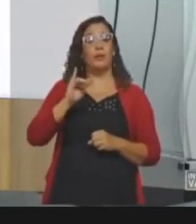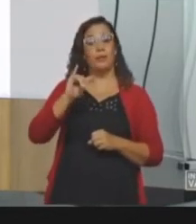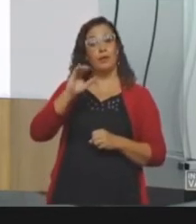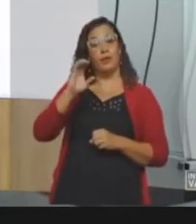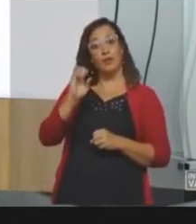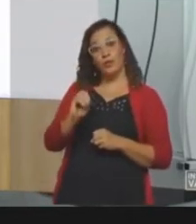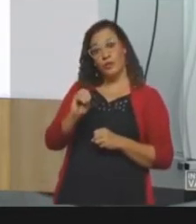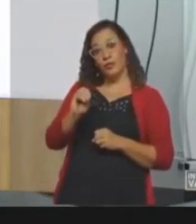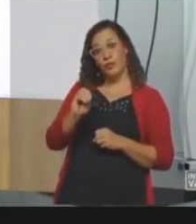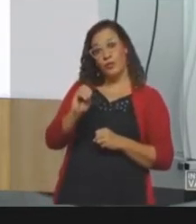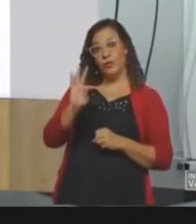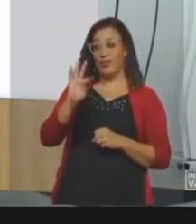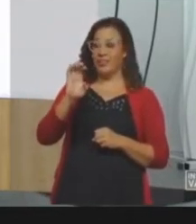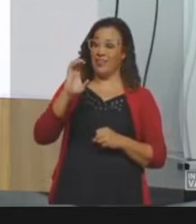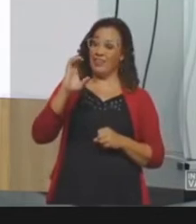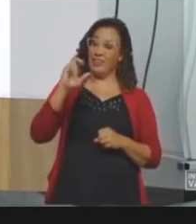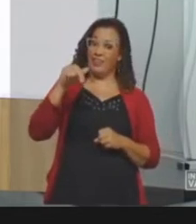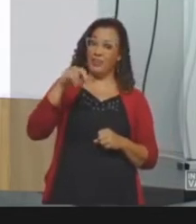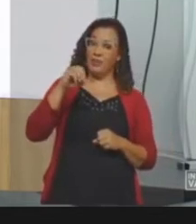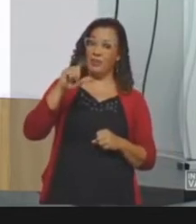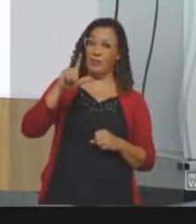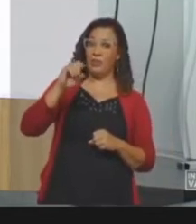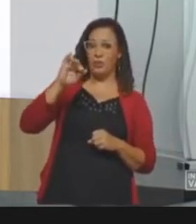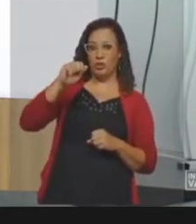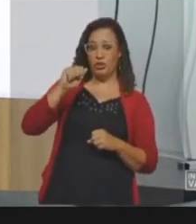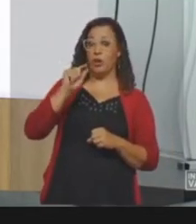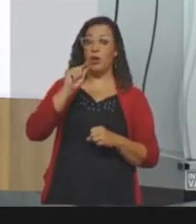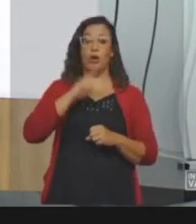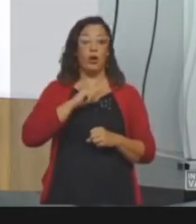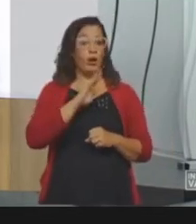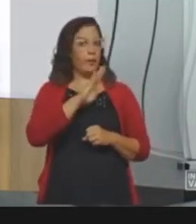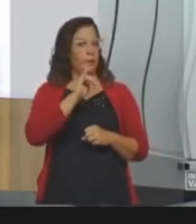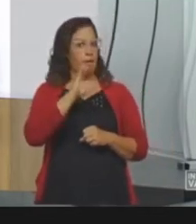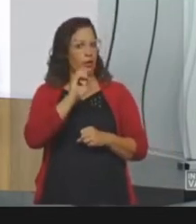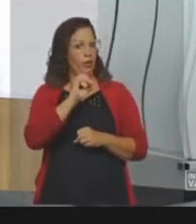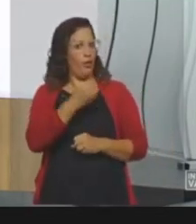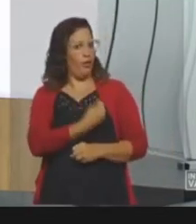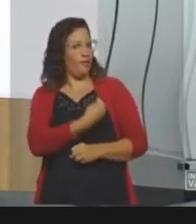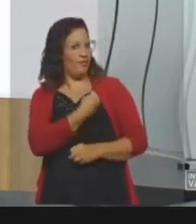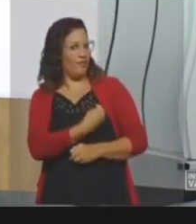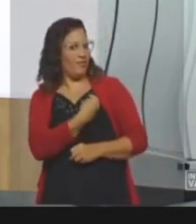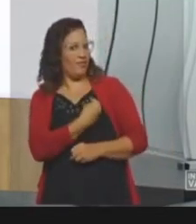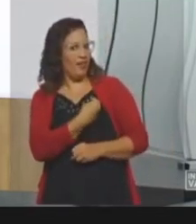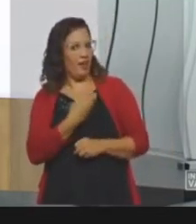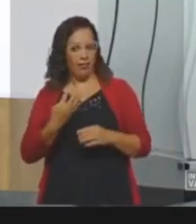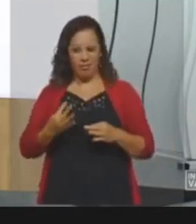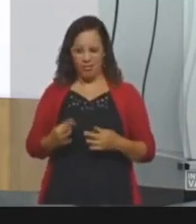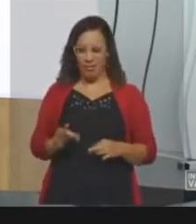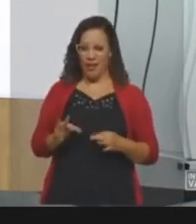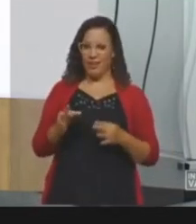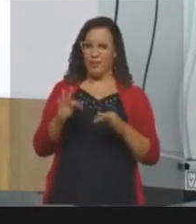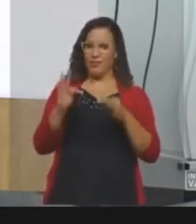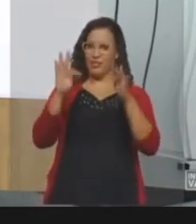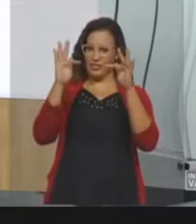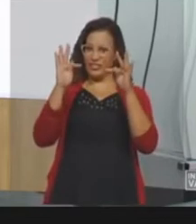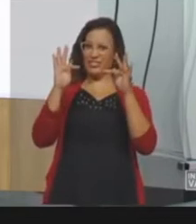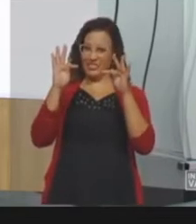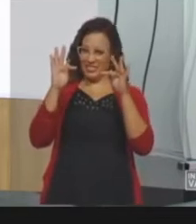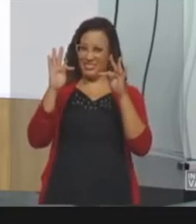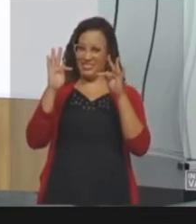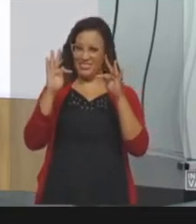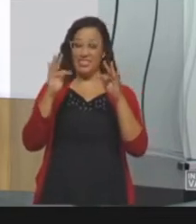biotecnologia. Pensa bem nessa palavra. Bio, que significa vida, tecnologia. Então, a gente vai falar agora